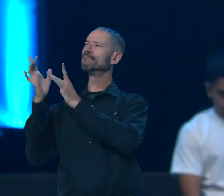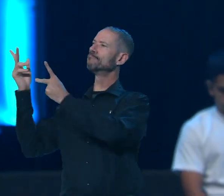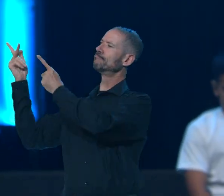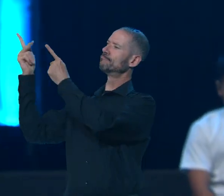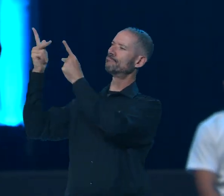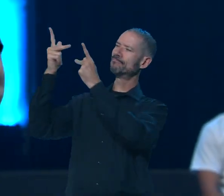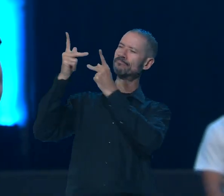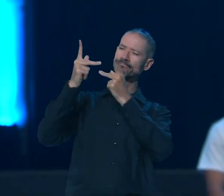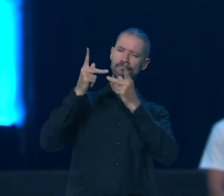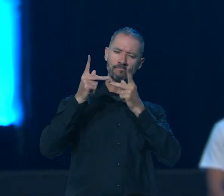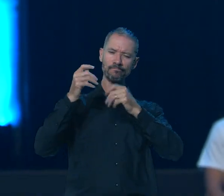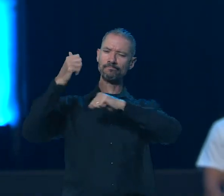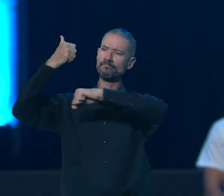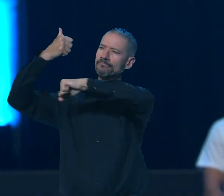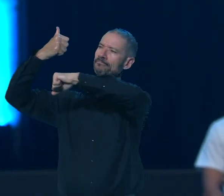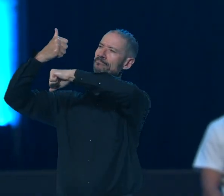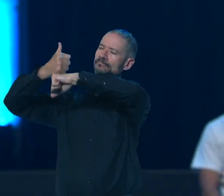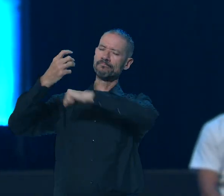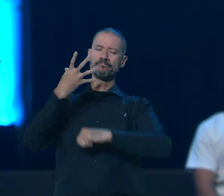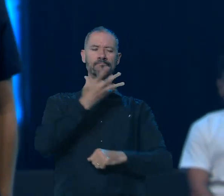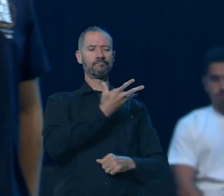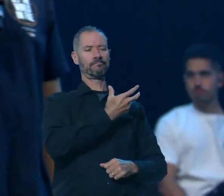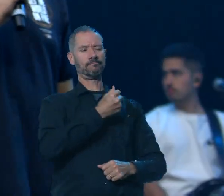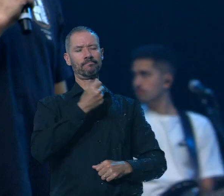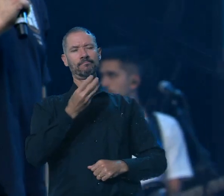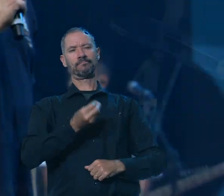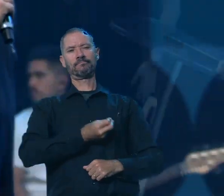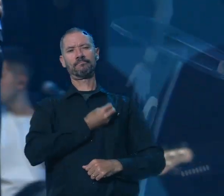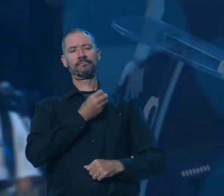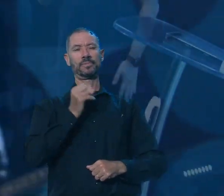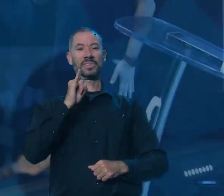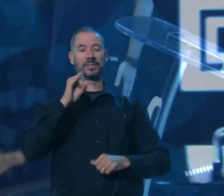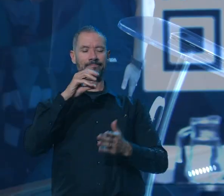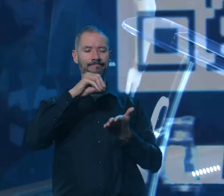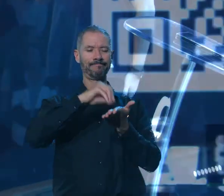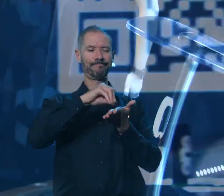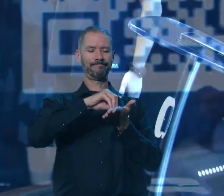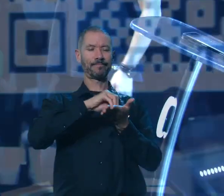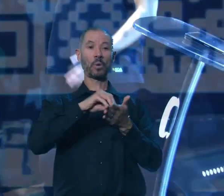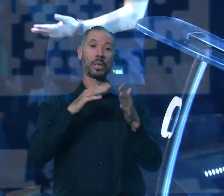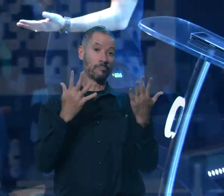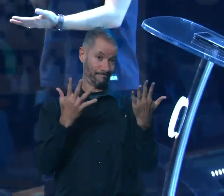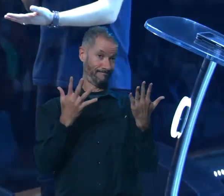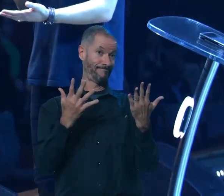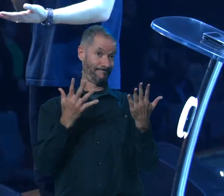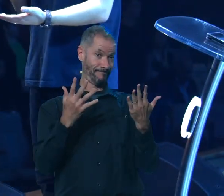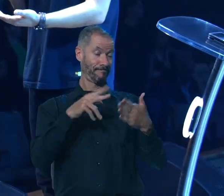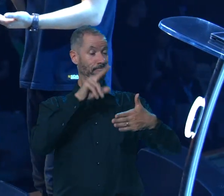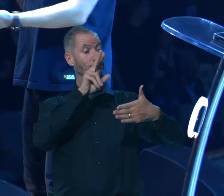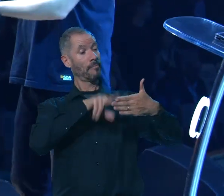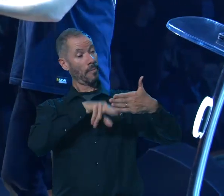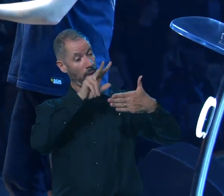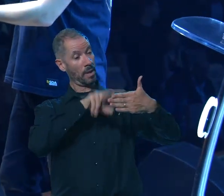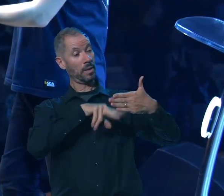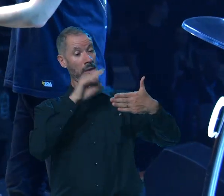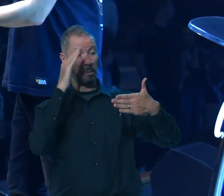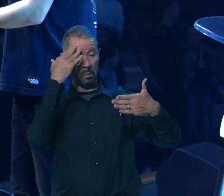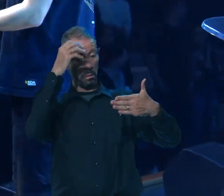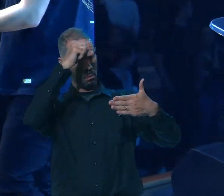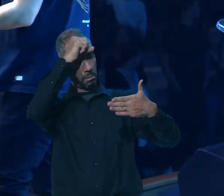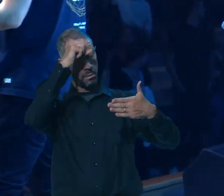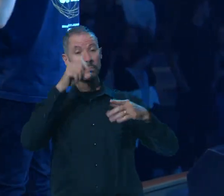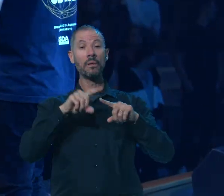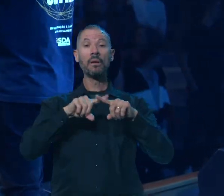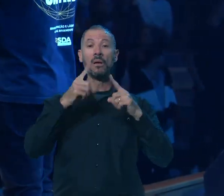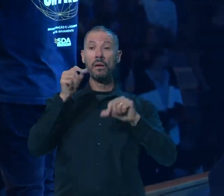para ser o Senhor e Salvador da nossa vida. Porque se isso não acontece, a gente lê a palavra dEle, mas não entende.